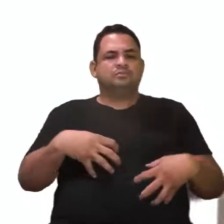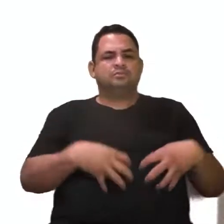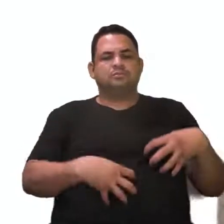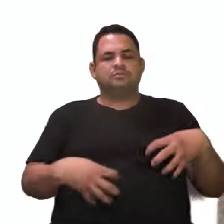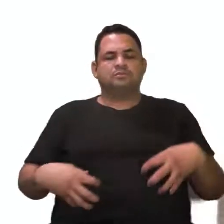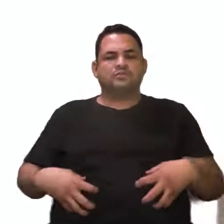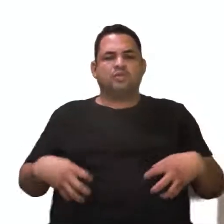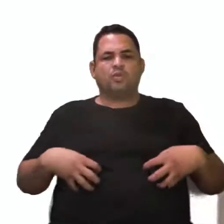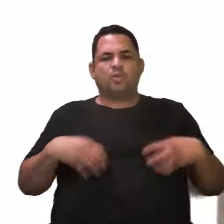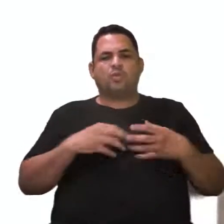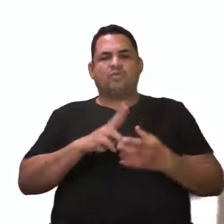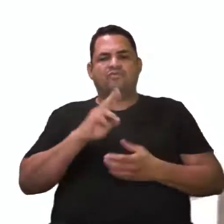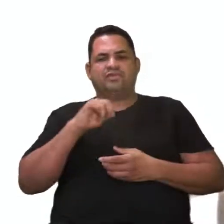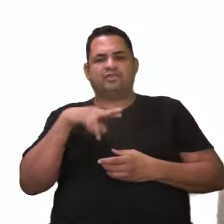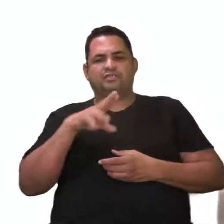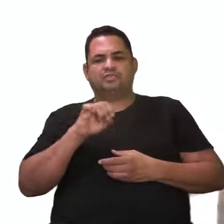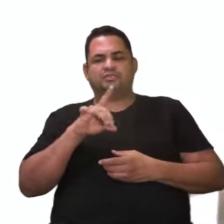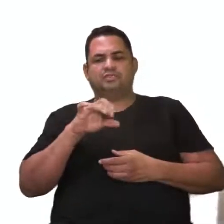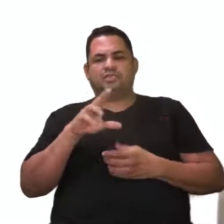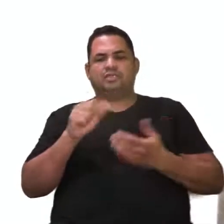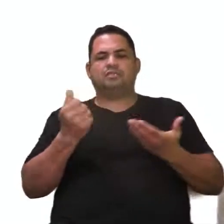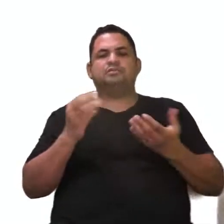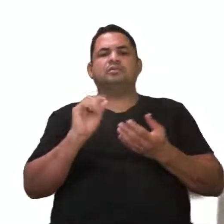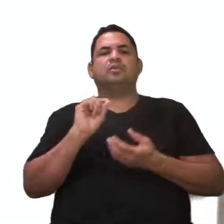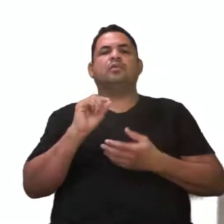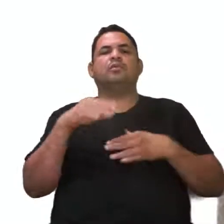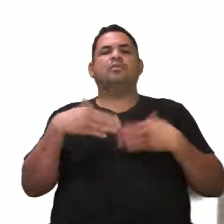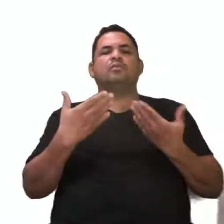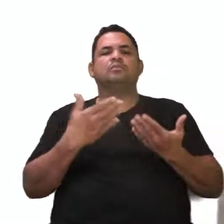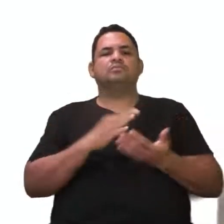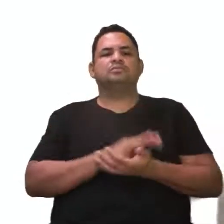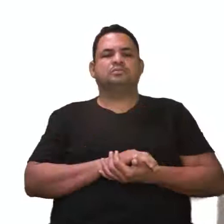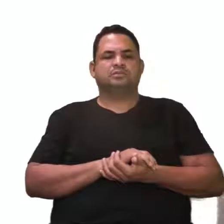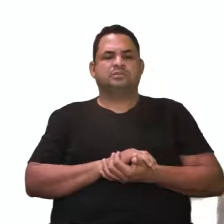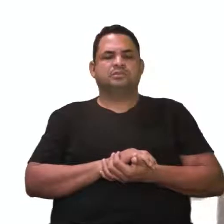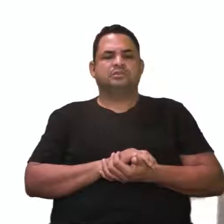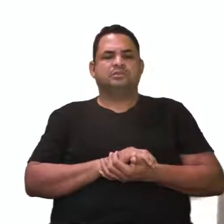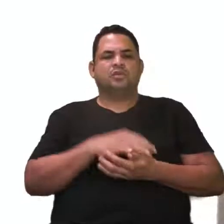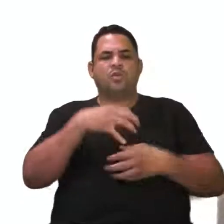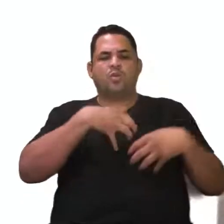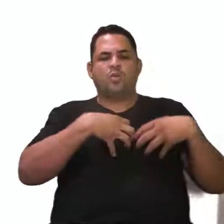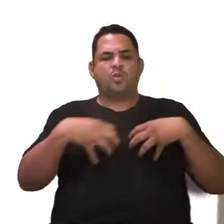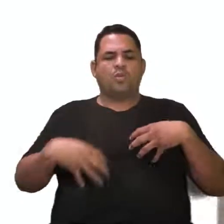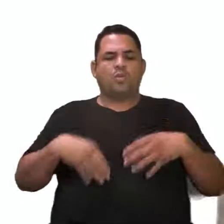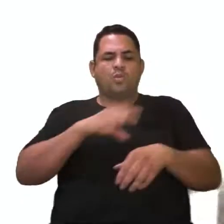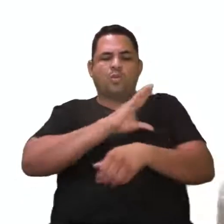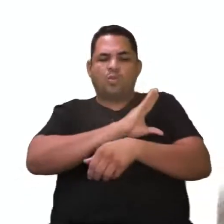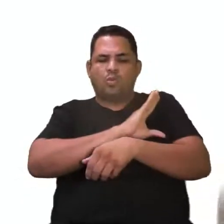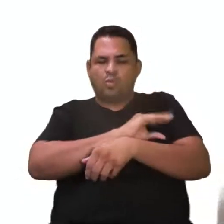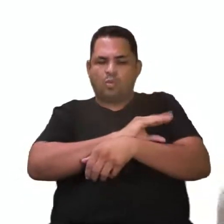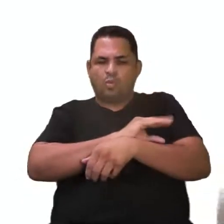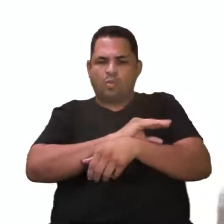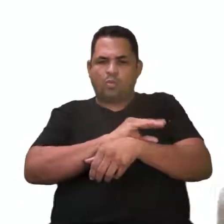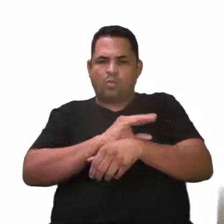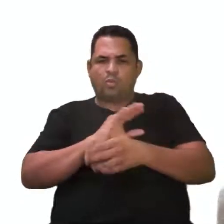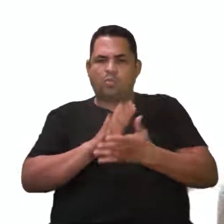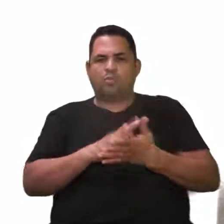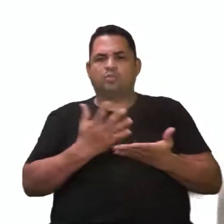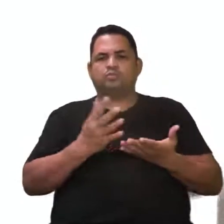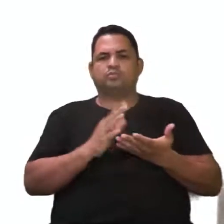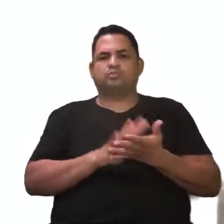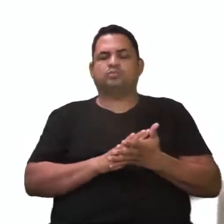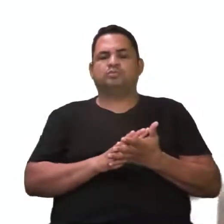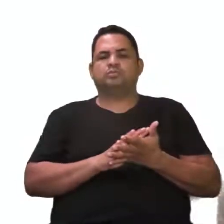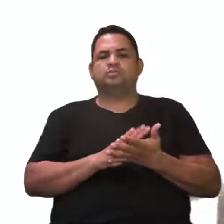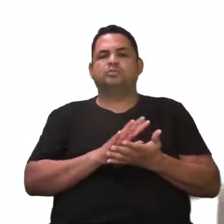órgãos vestigiais. Quando a gente fala de órgãos vestigiais, a gente lembra de qualquer coisa